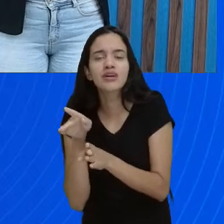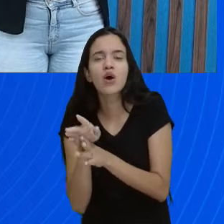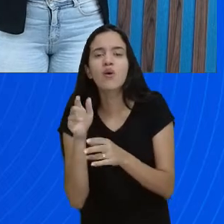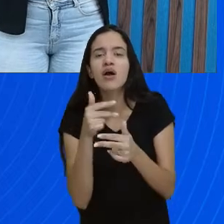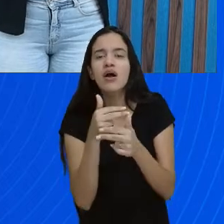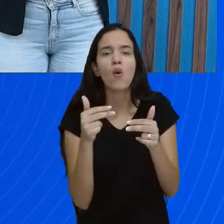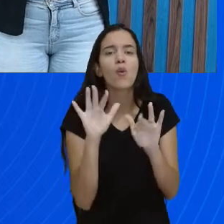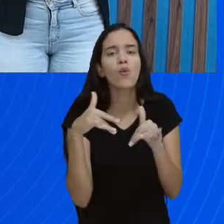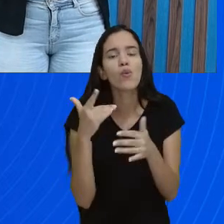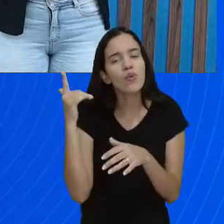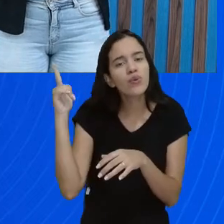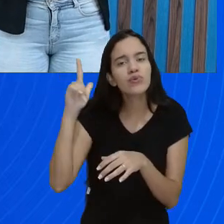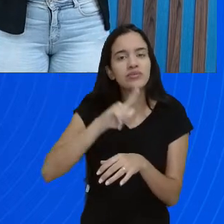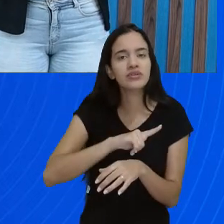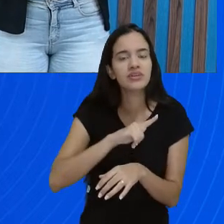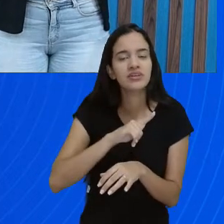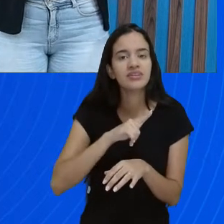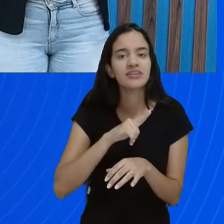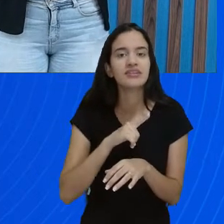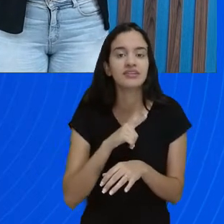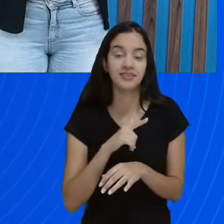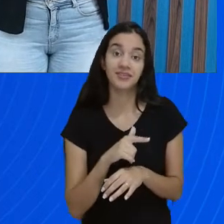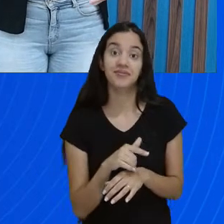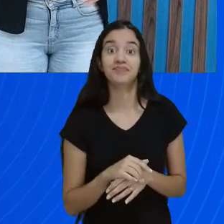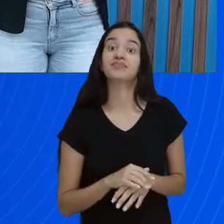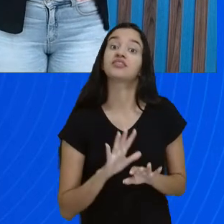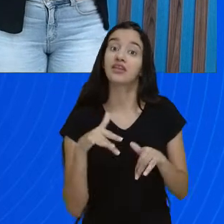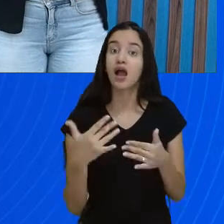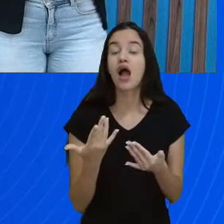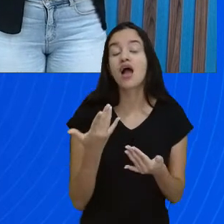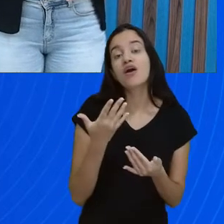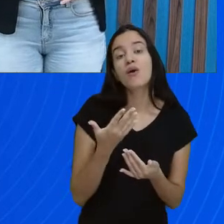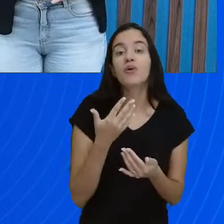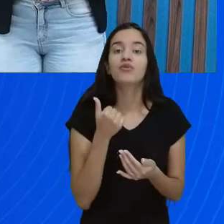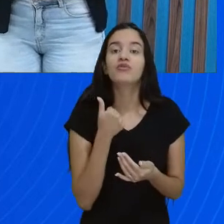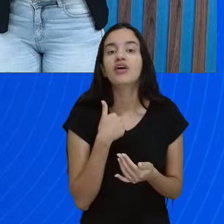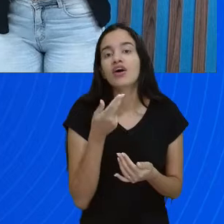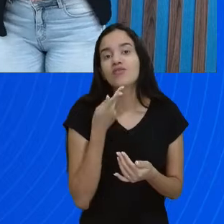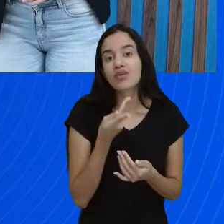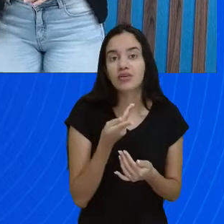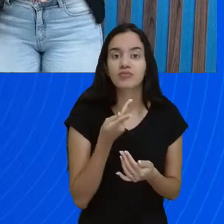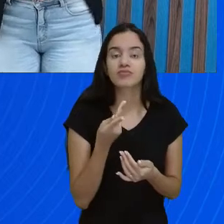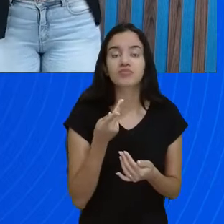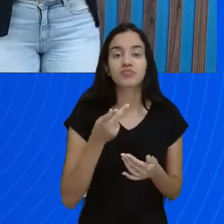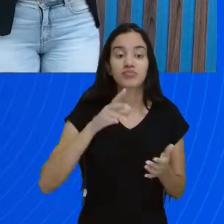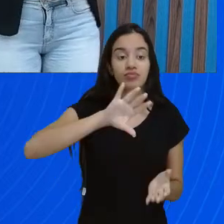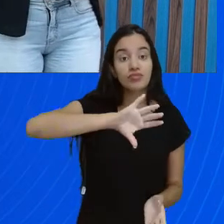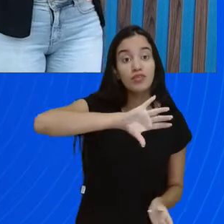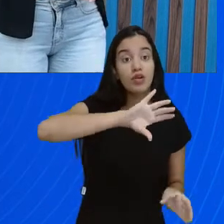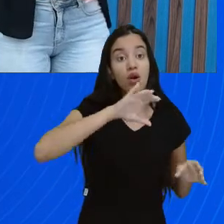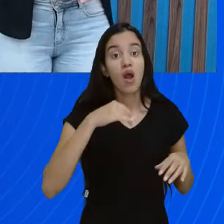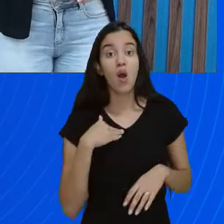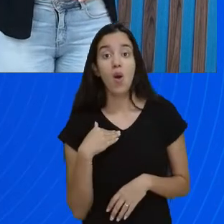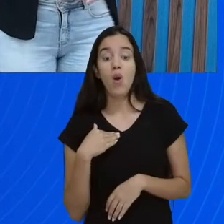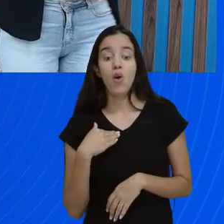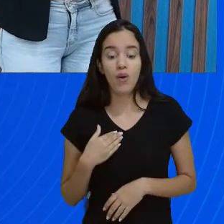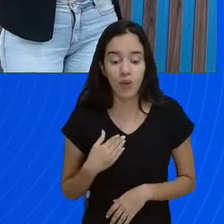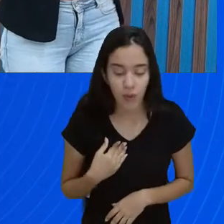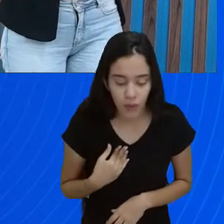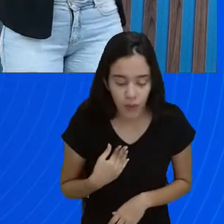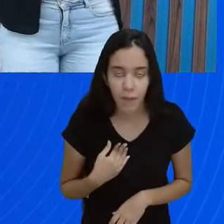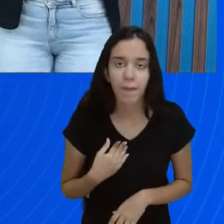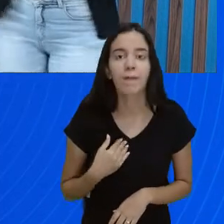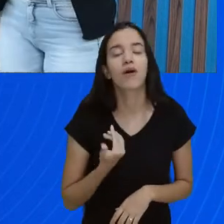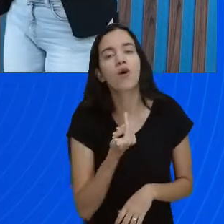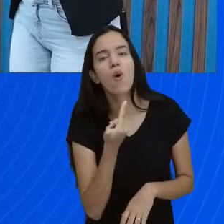ela conseguisse desengasgar. E um dizia que ela tinha que virar de cabeça para baixo, outro dizia que ela